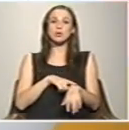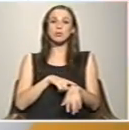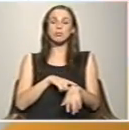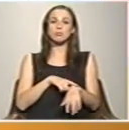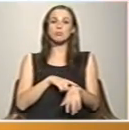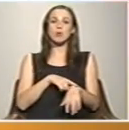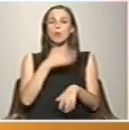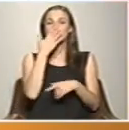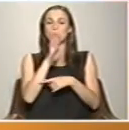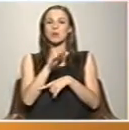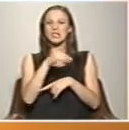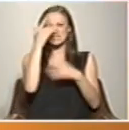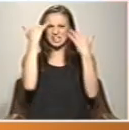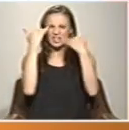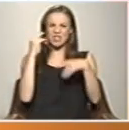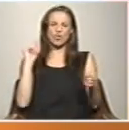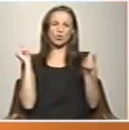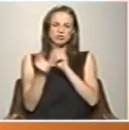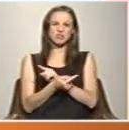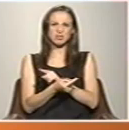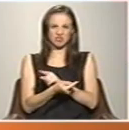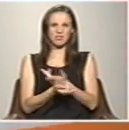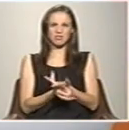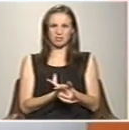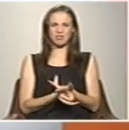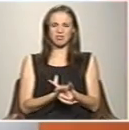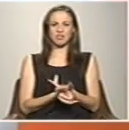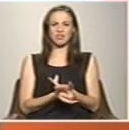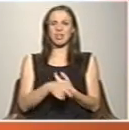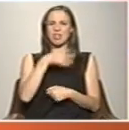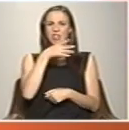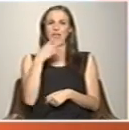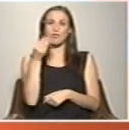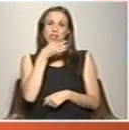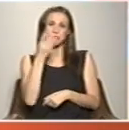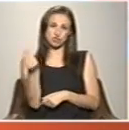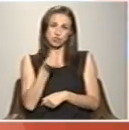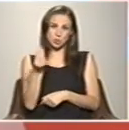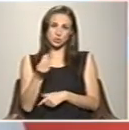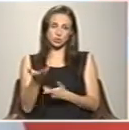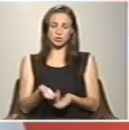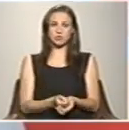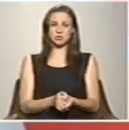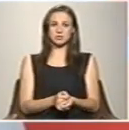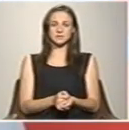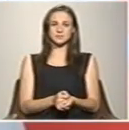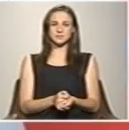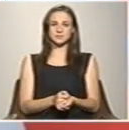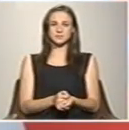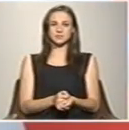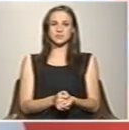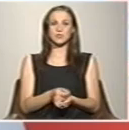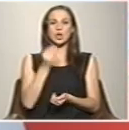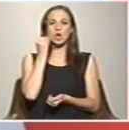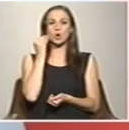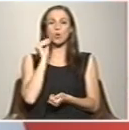das mensagens contraditórias também que existem, nomeadamente em relação a muitas vezes assim de usar a juventude, não é? E até que ponto isso acaba por não ser